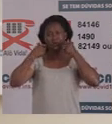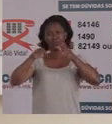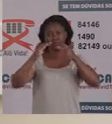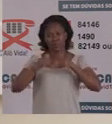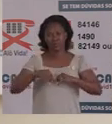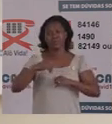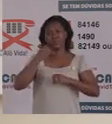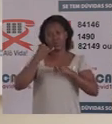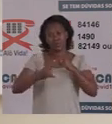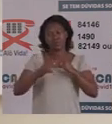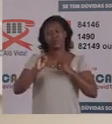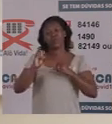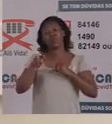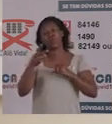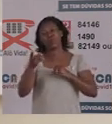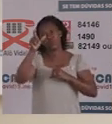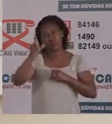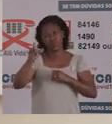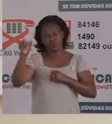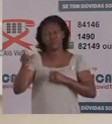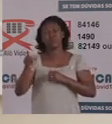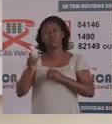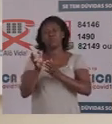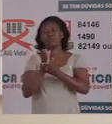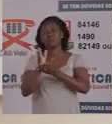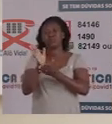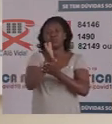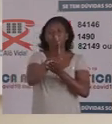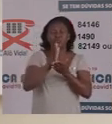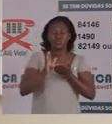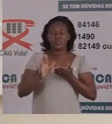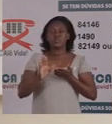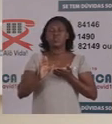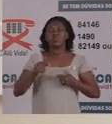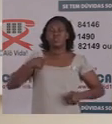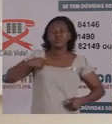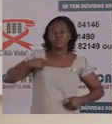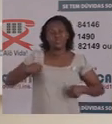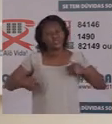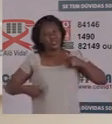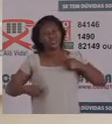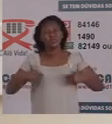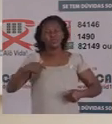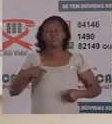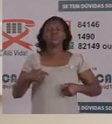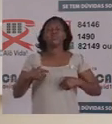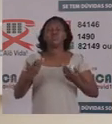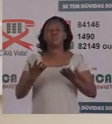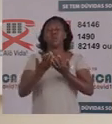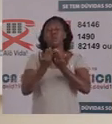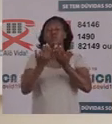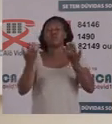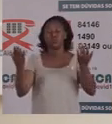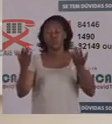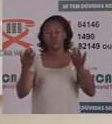esquerdo mostra a distribuição da sintomatologia, e nós continuamos com a maior parte dos casos sendo assintomáticos